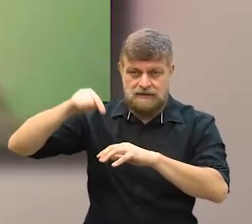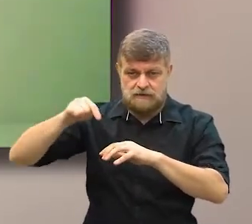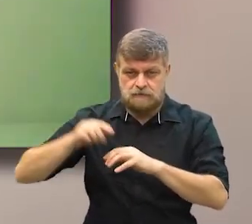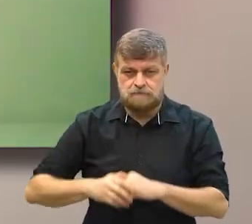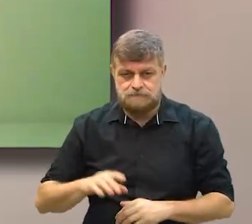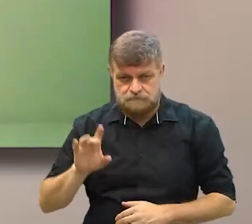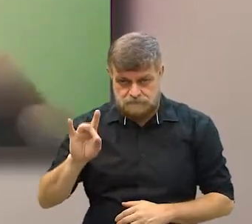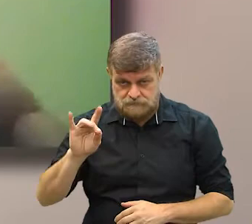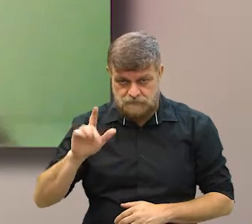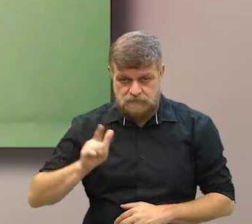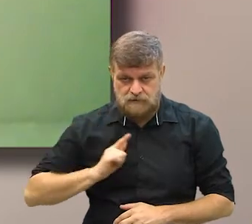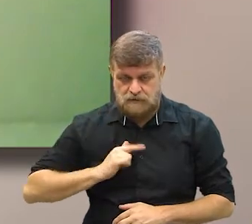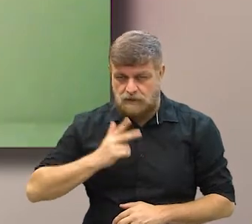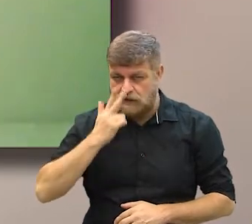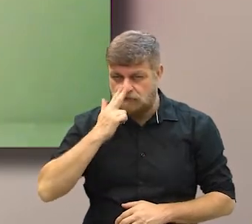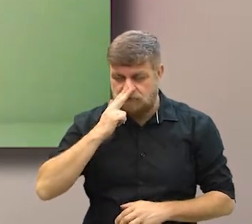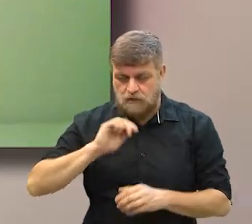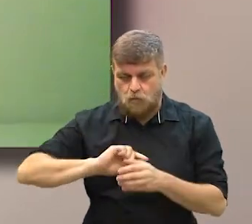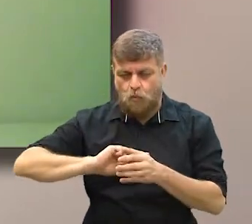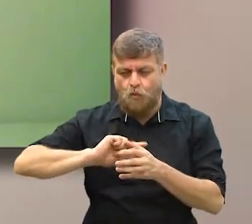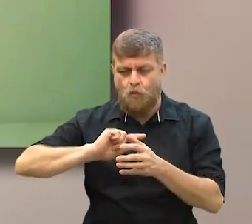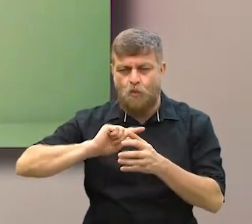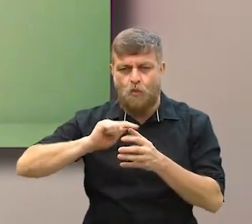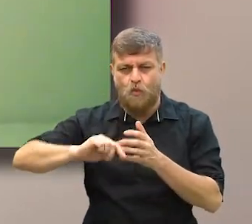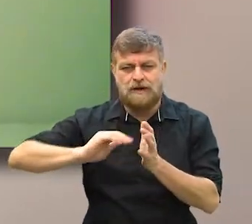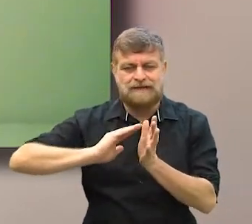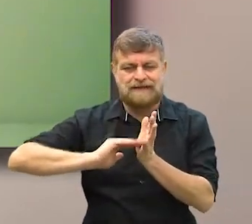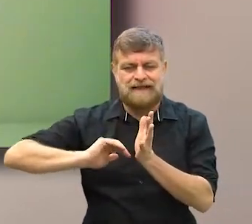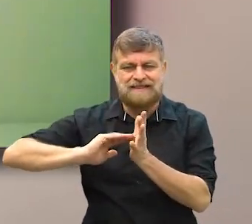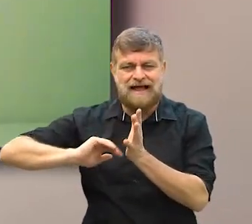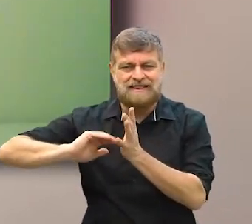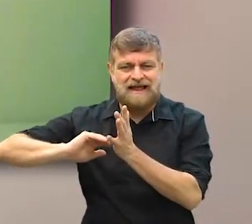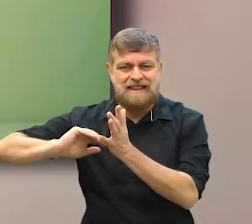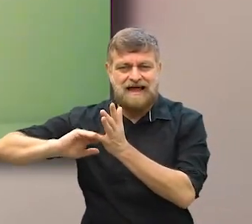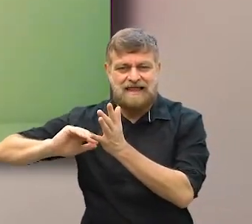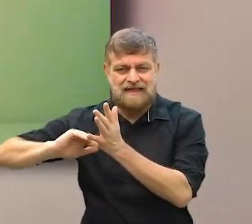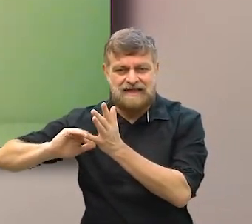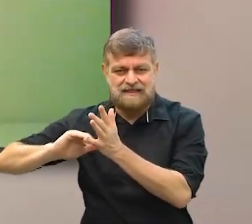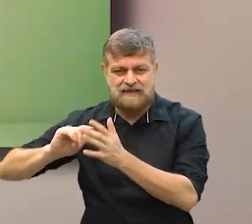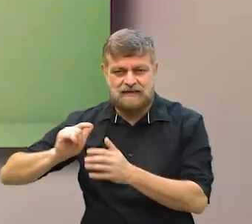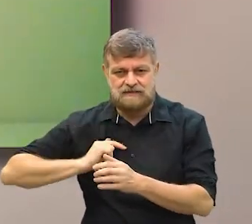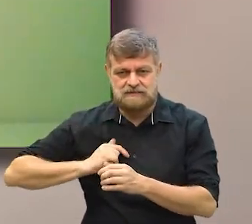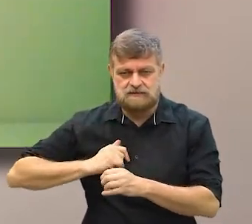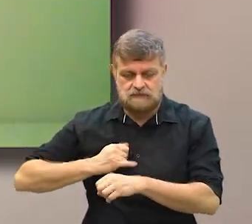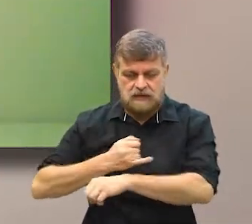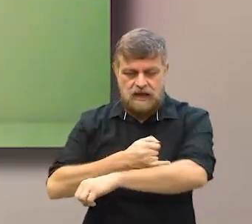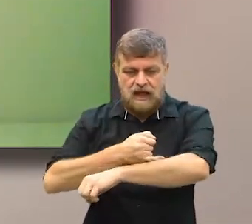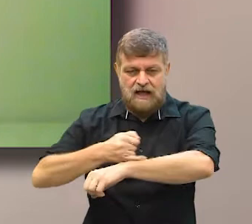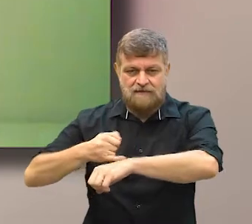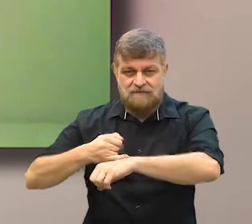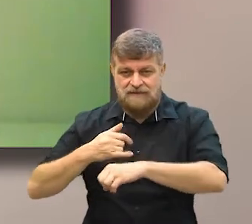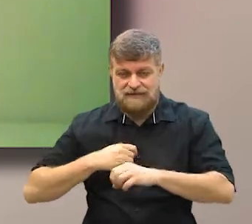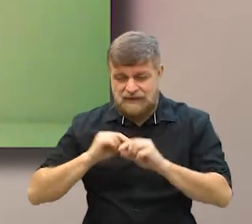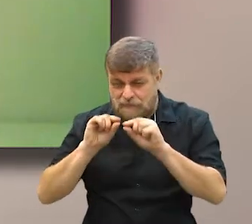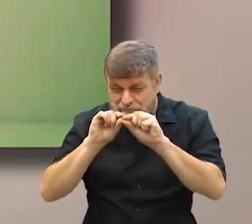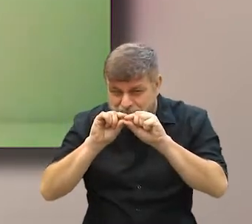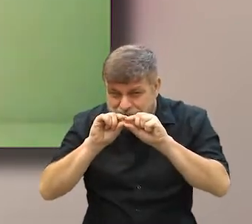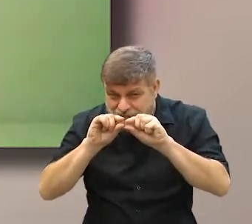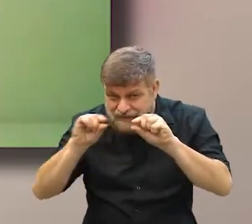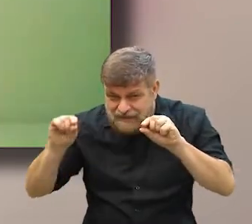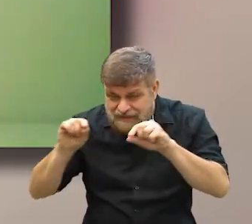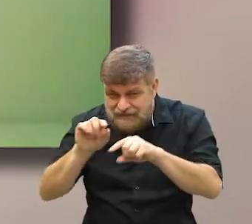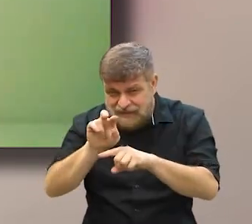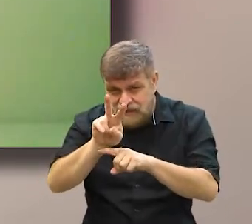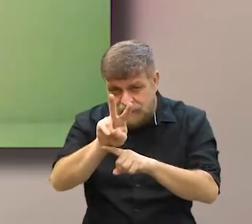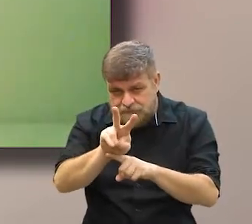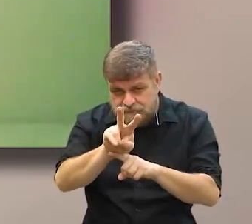líquido passa como se fosse uma maré e vai carregando todas aquelas substâncias na direção das veias. Veias muito